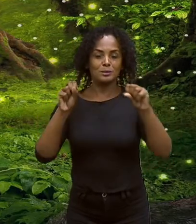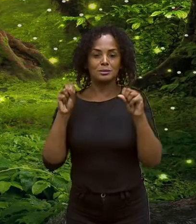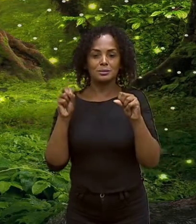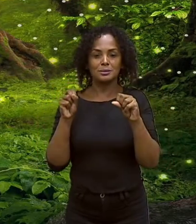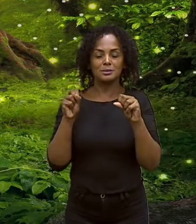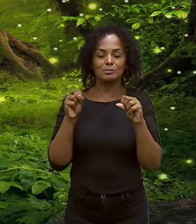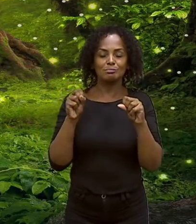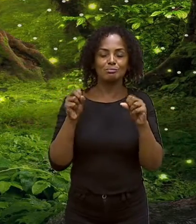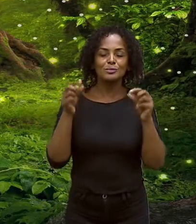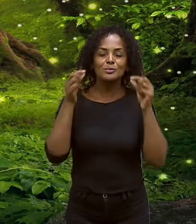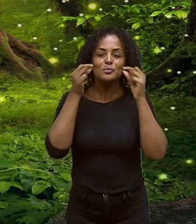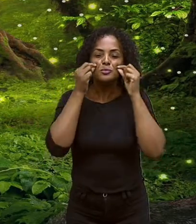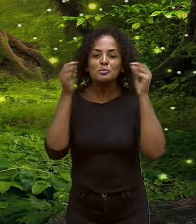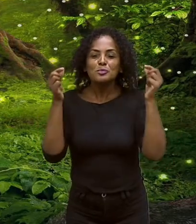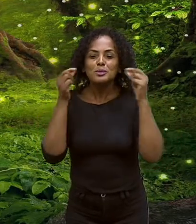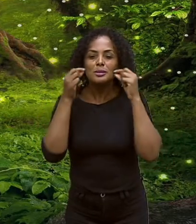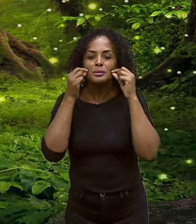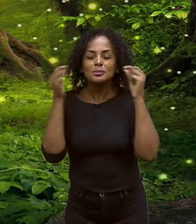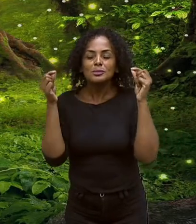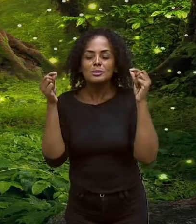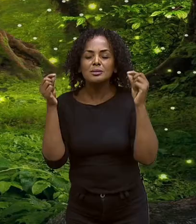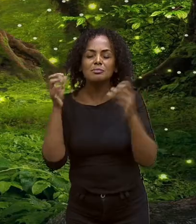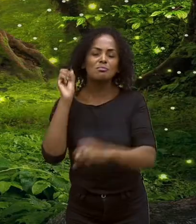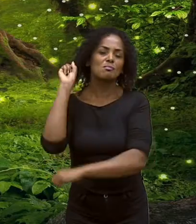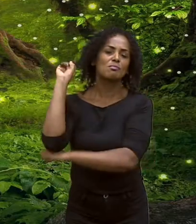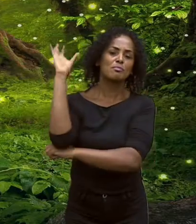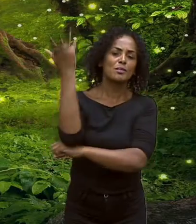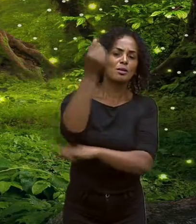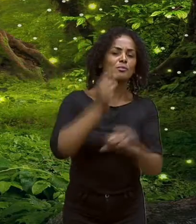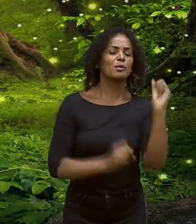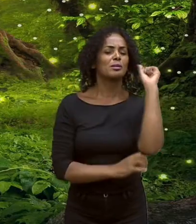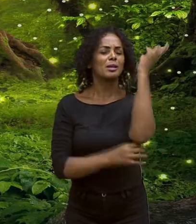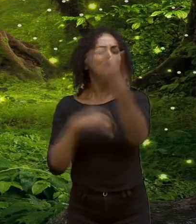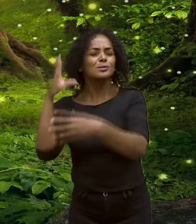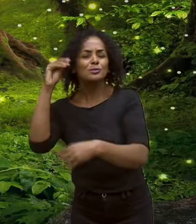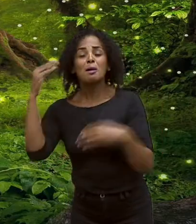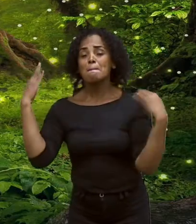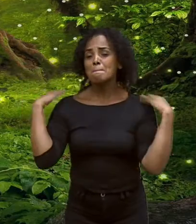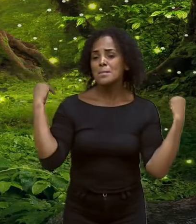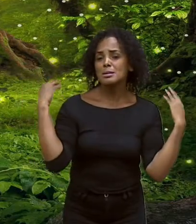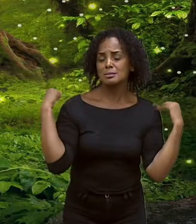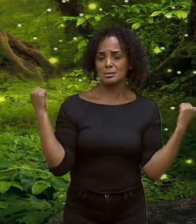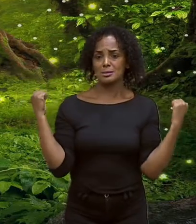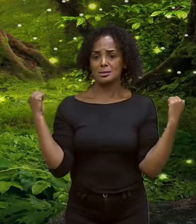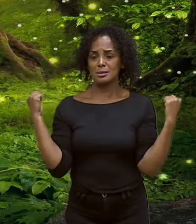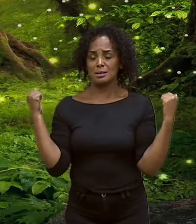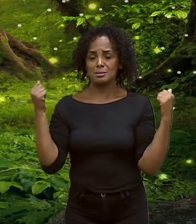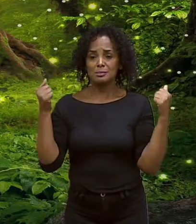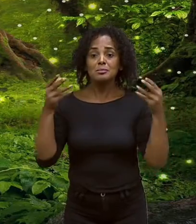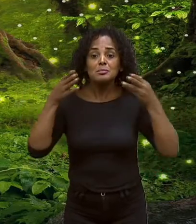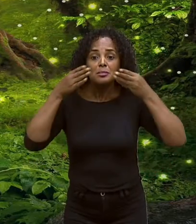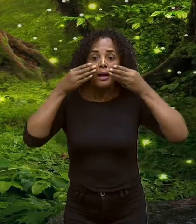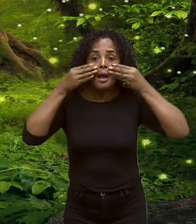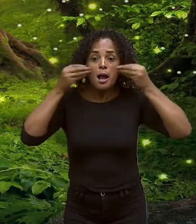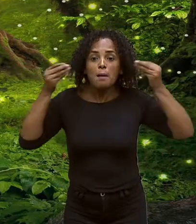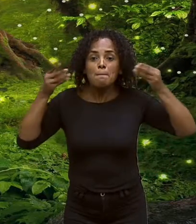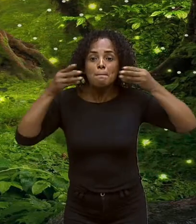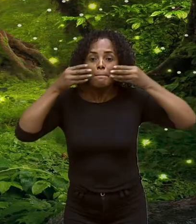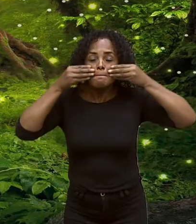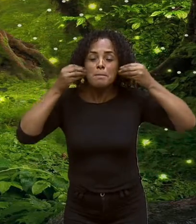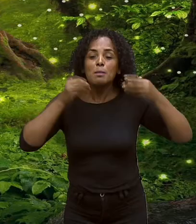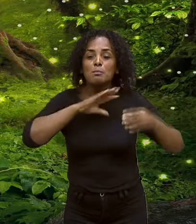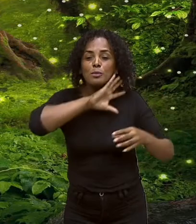Um ratinho foi passear na floresta escura. A raposa viu o